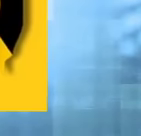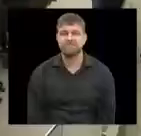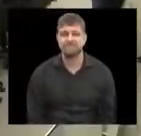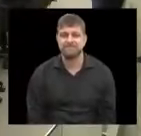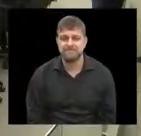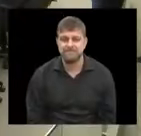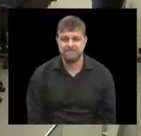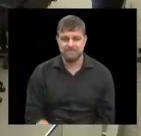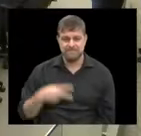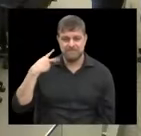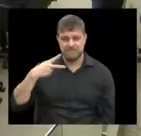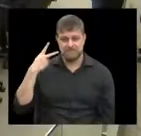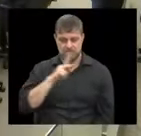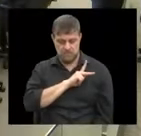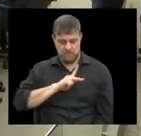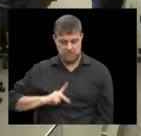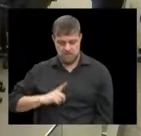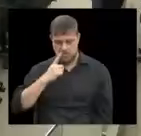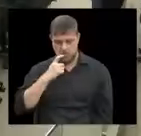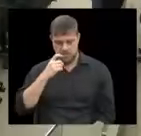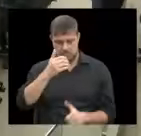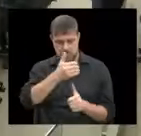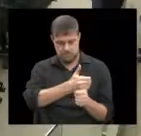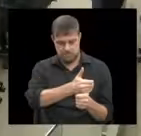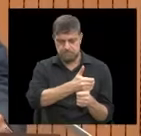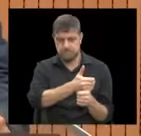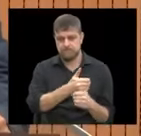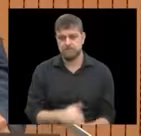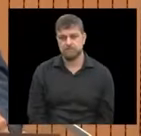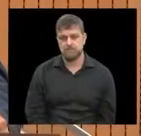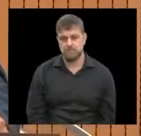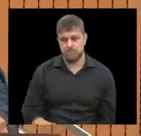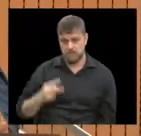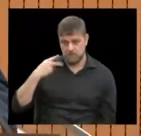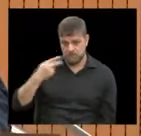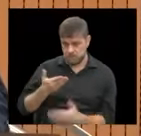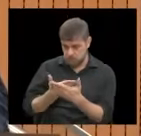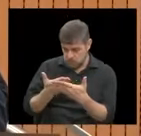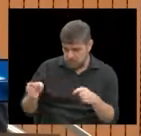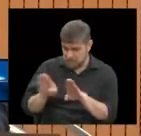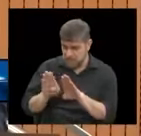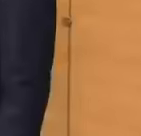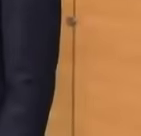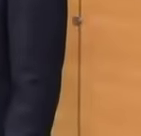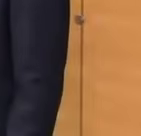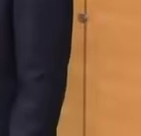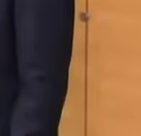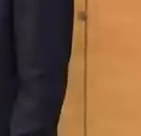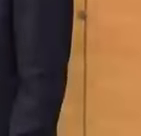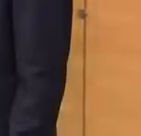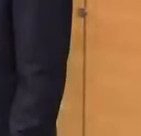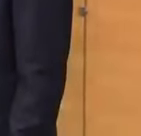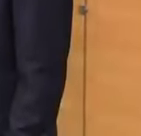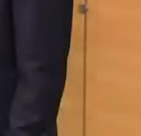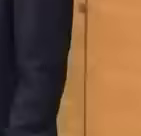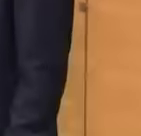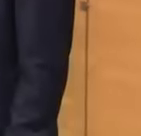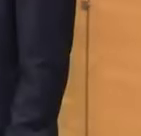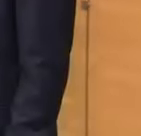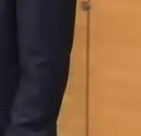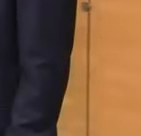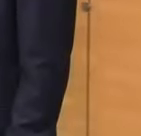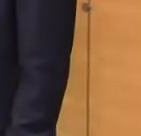Amarelo. O suicídio ainda é considerado um tabu. Por isso, o vereador Paulo Haddad, que é médico, falou sobre a importância de